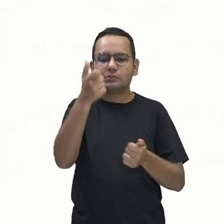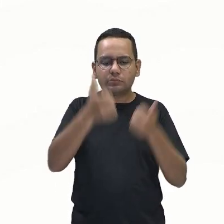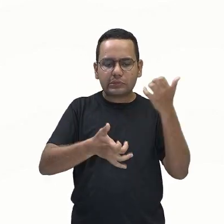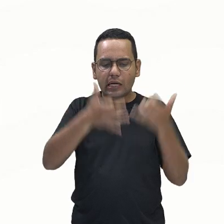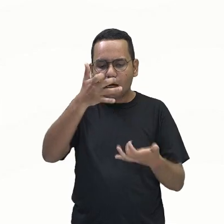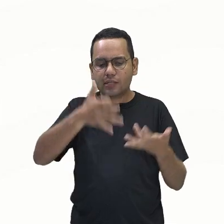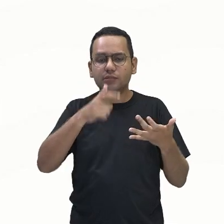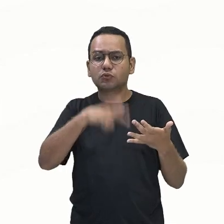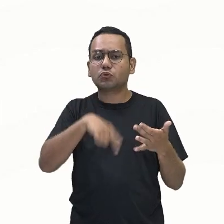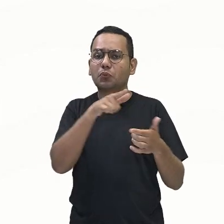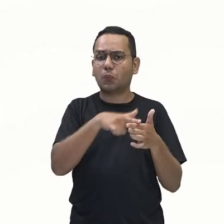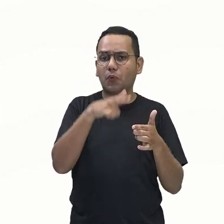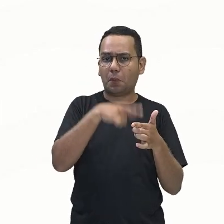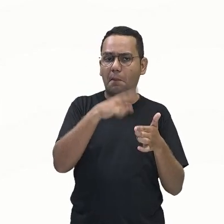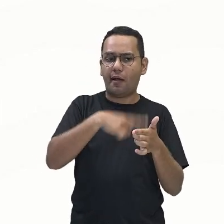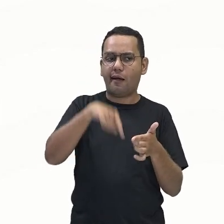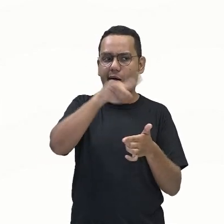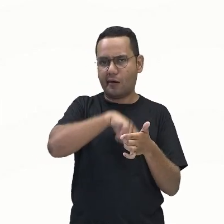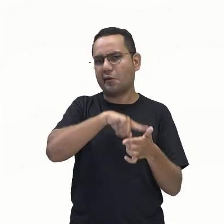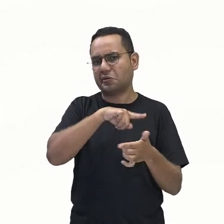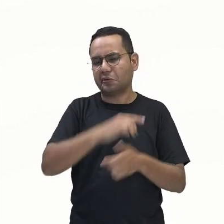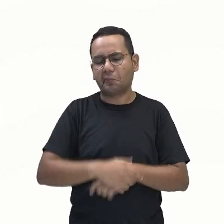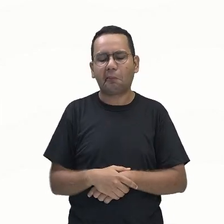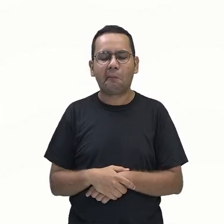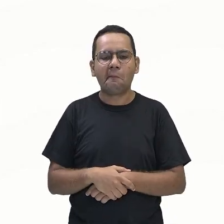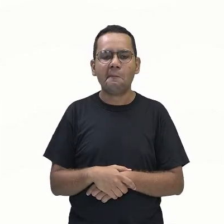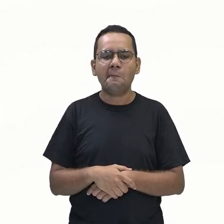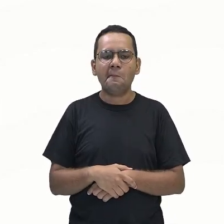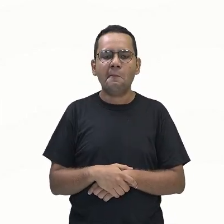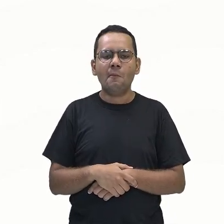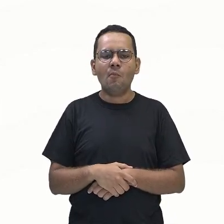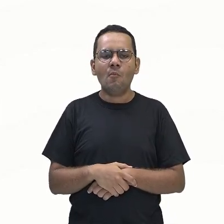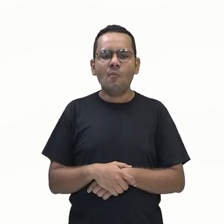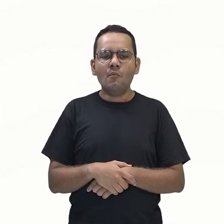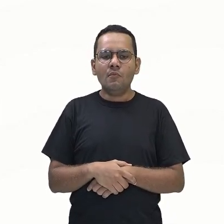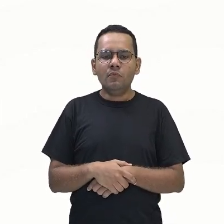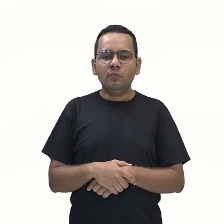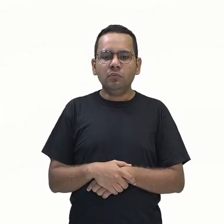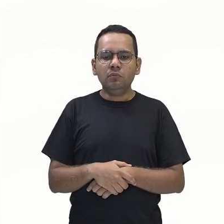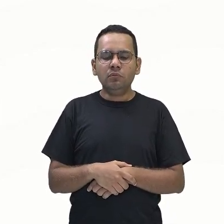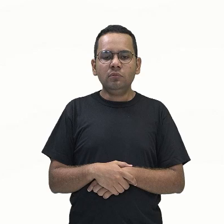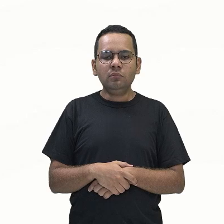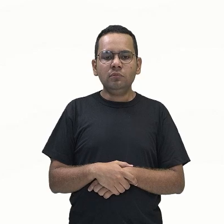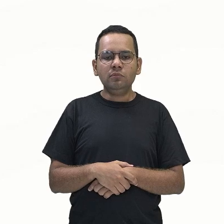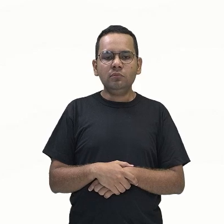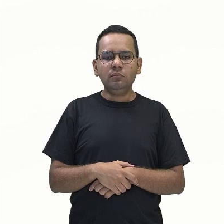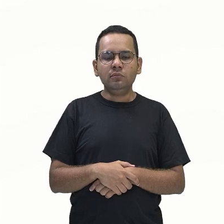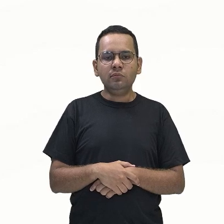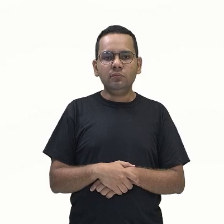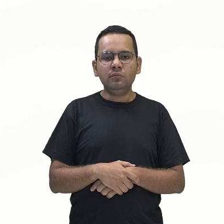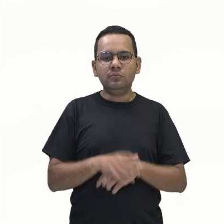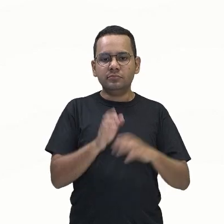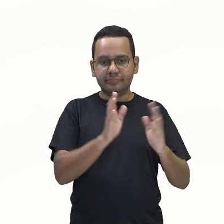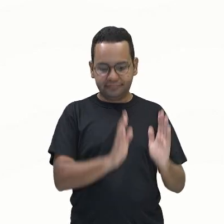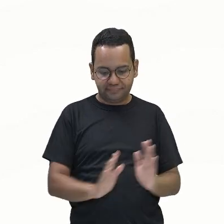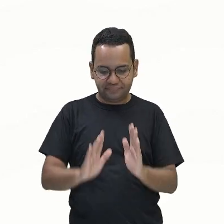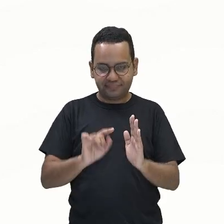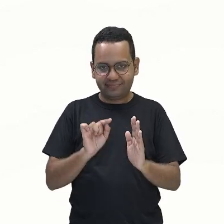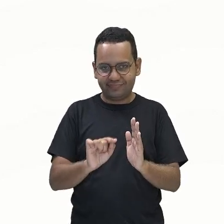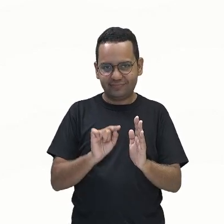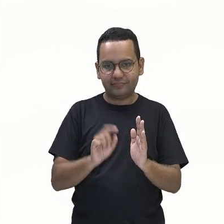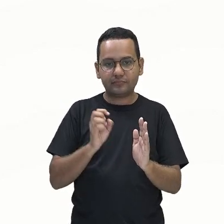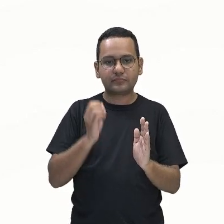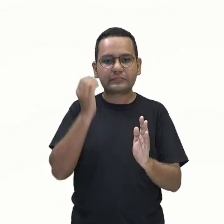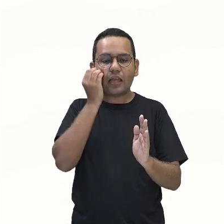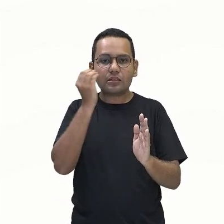desse problema, como eu havia comentado anteriormente com vocês. E aí nós temos os